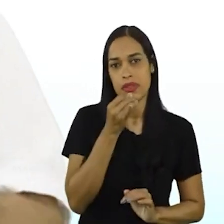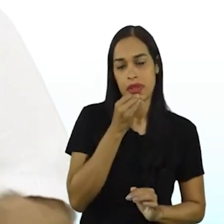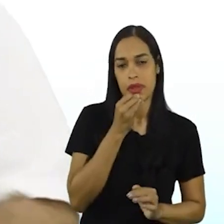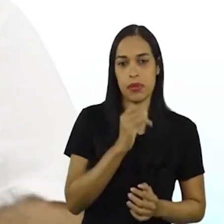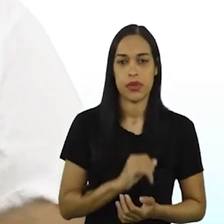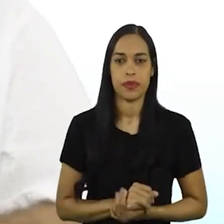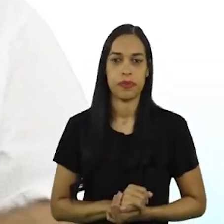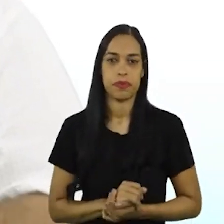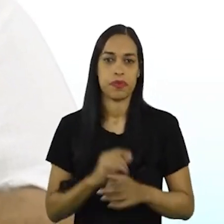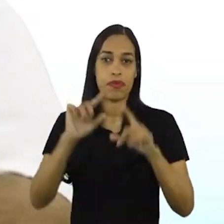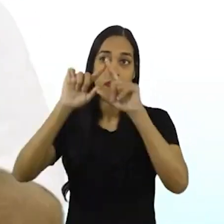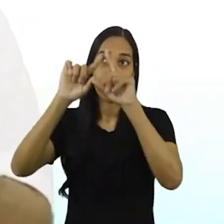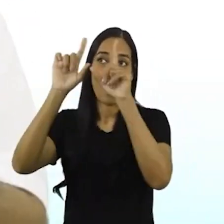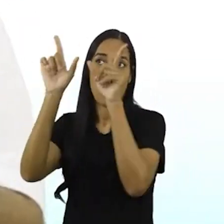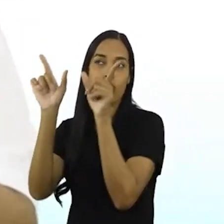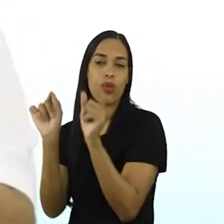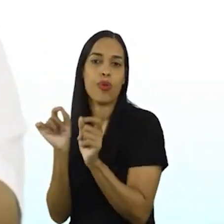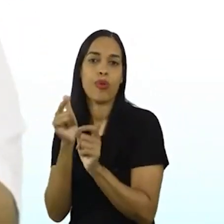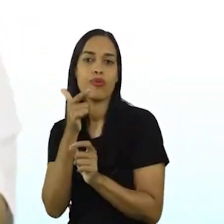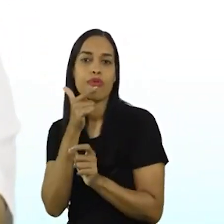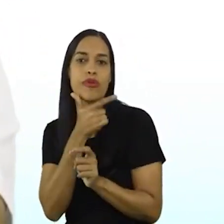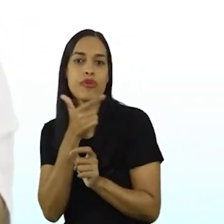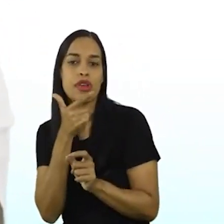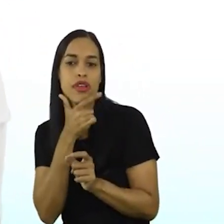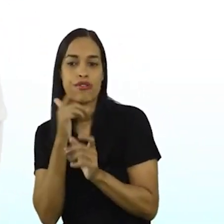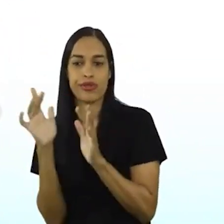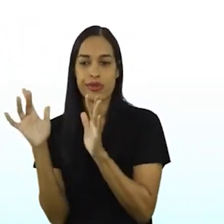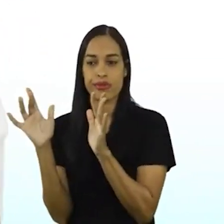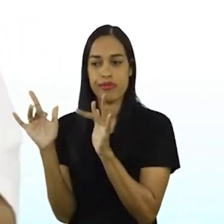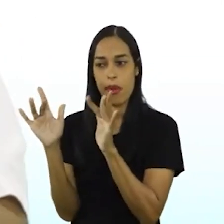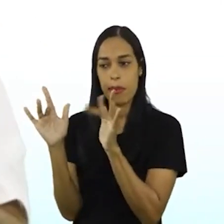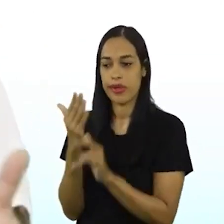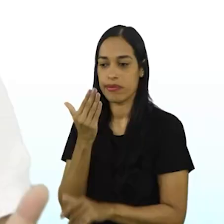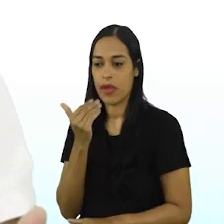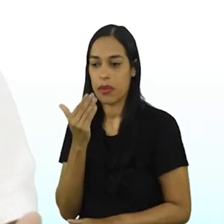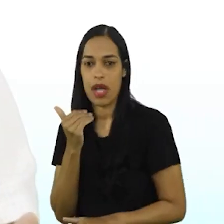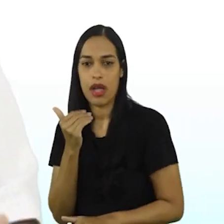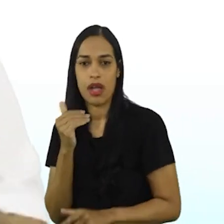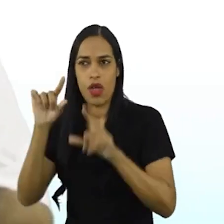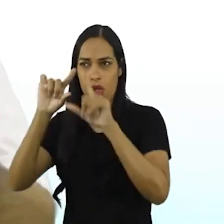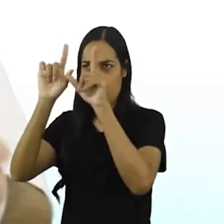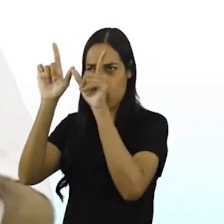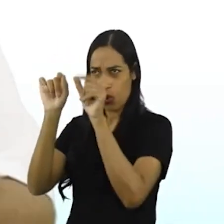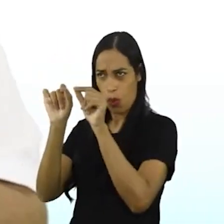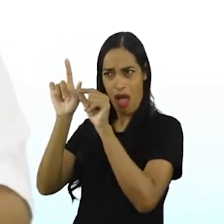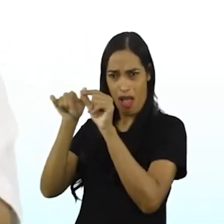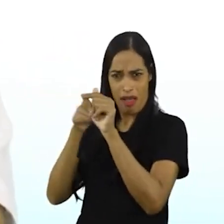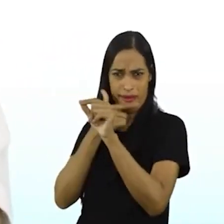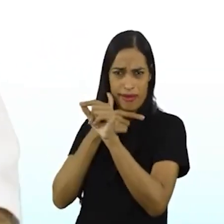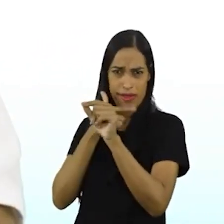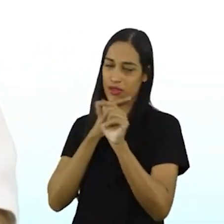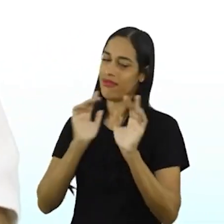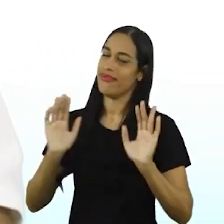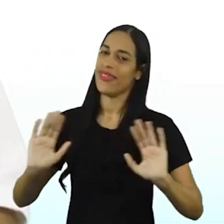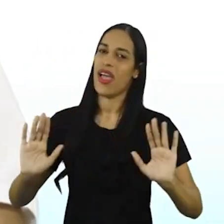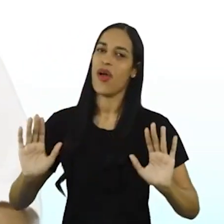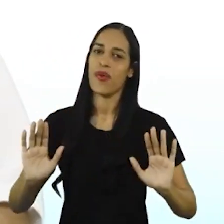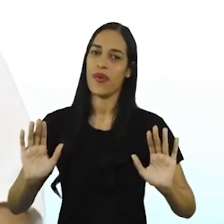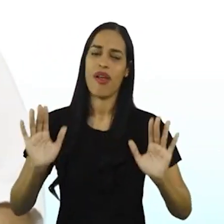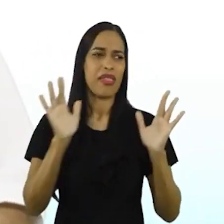diz assim, vê, a lua é o queijo que os namorados saboreiam. Lua é queijo? Não